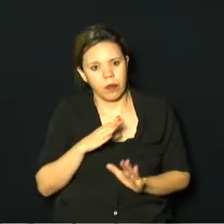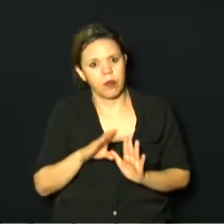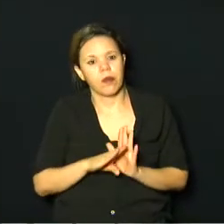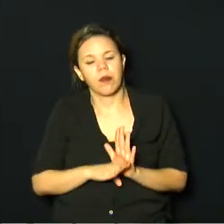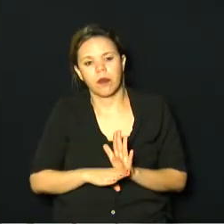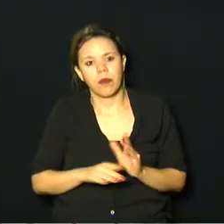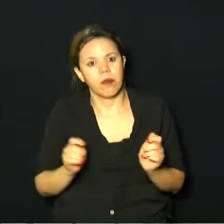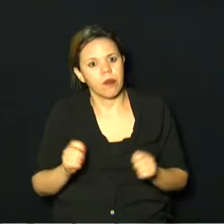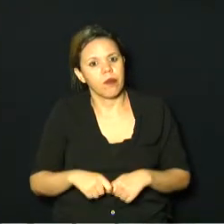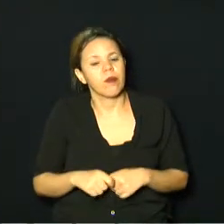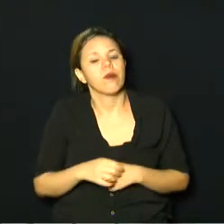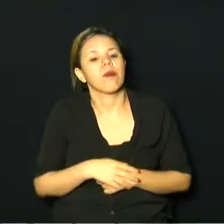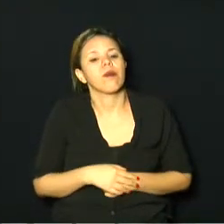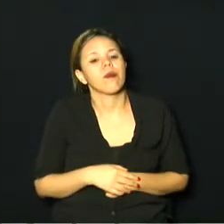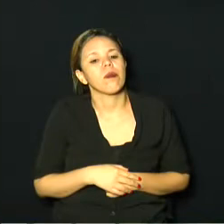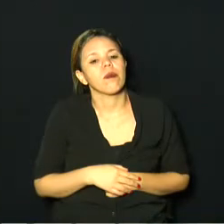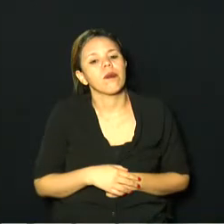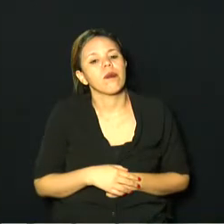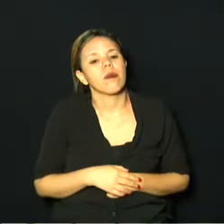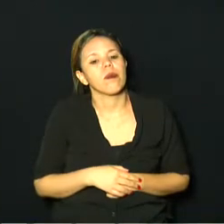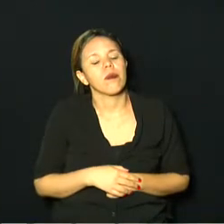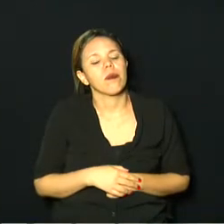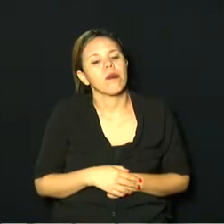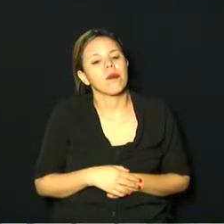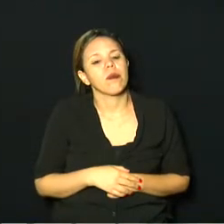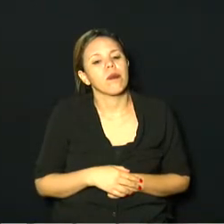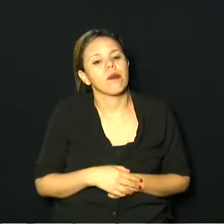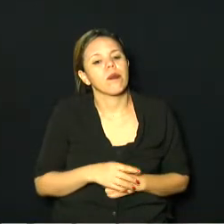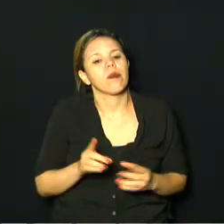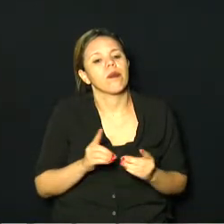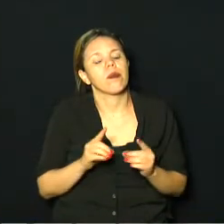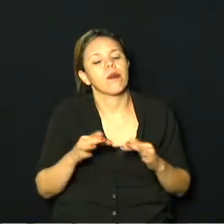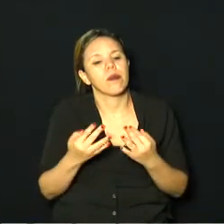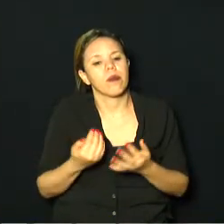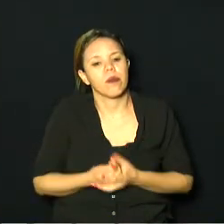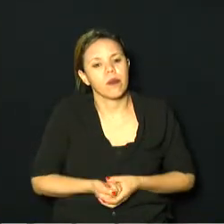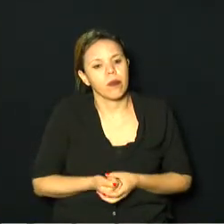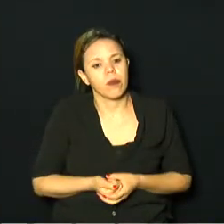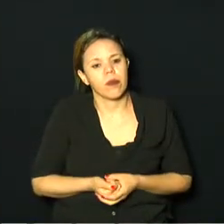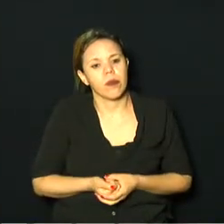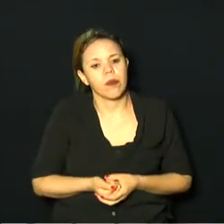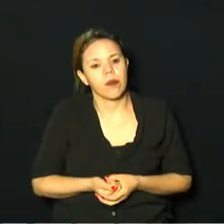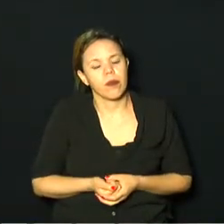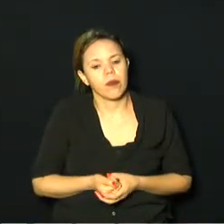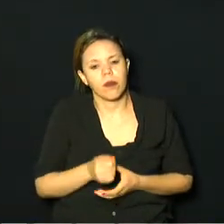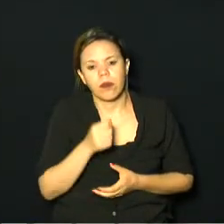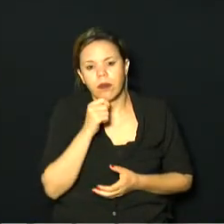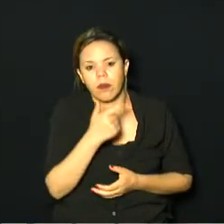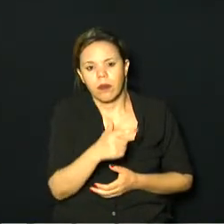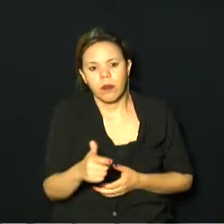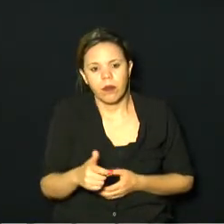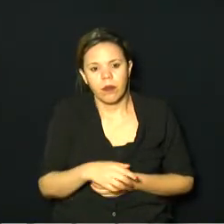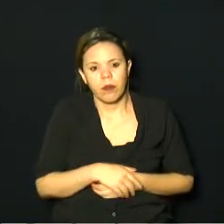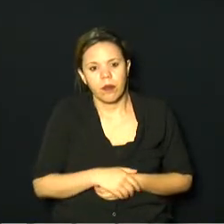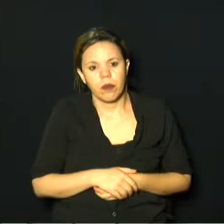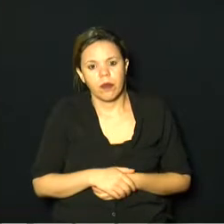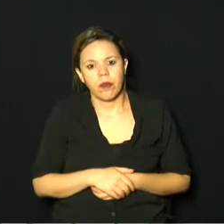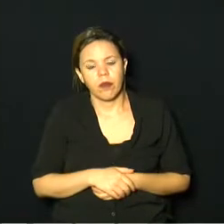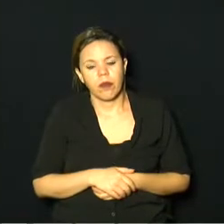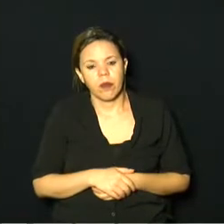seja capaz de atender essas famílias. Que enquanto não tiver,